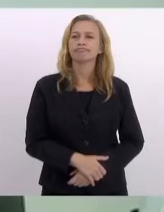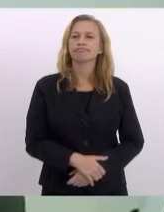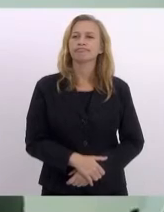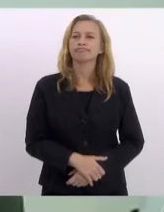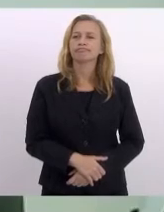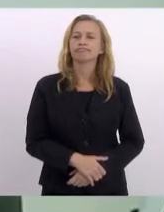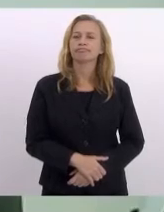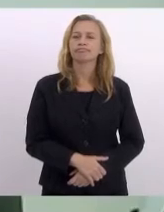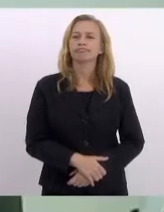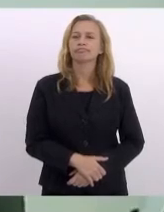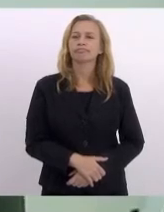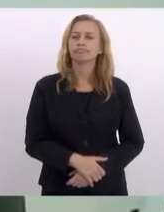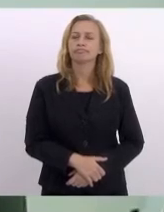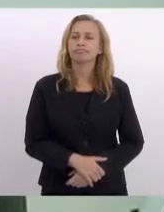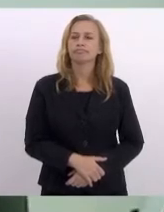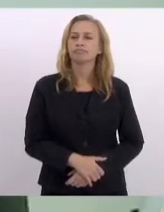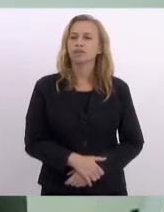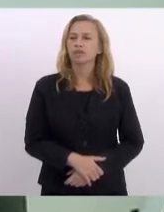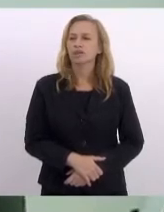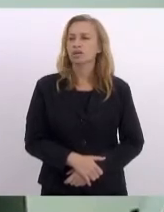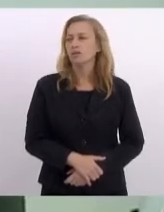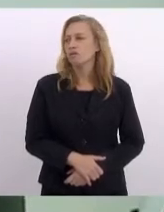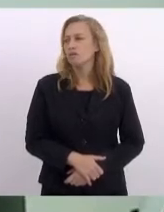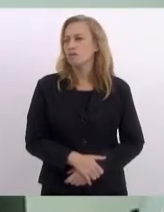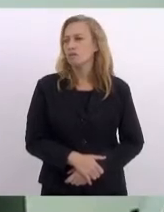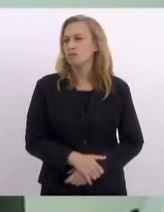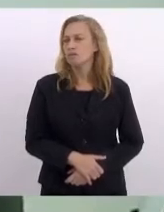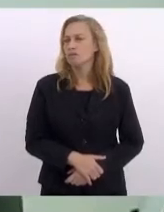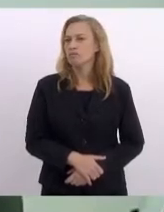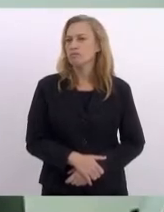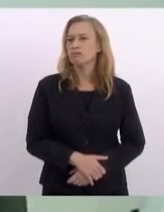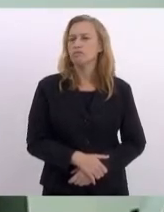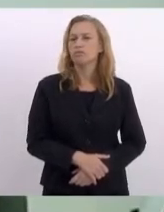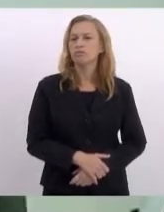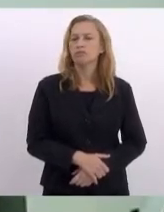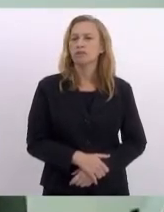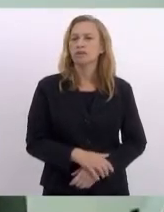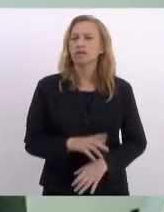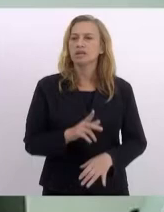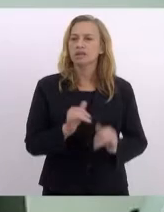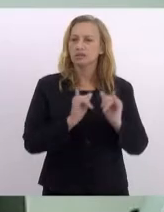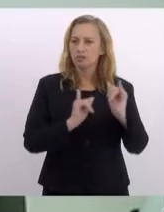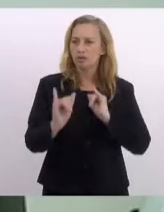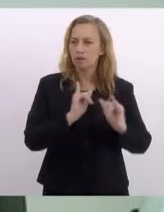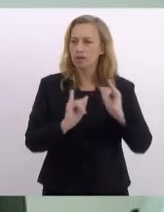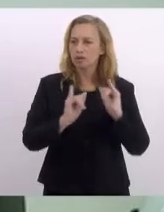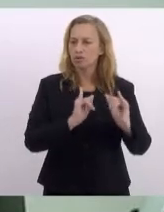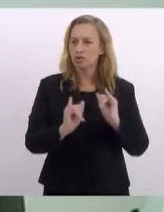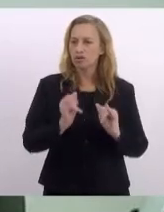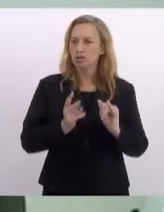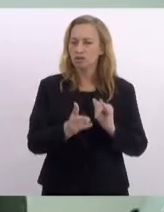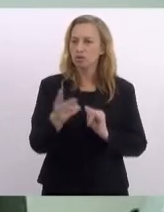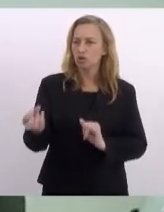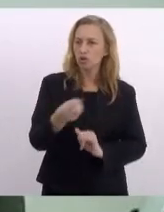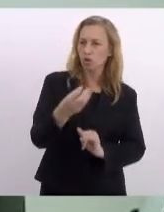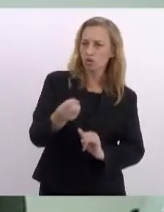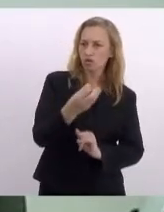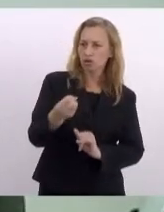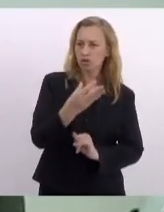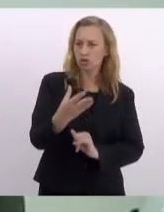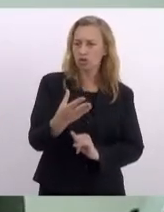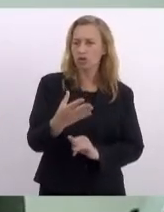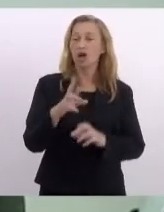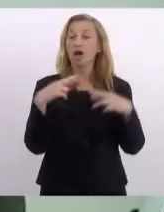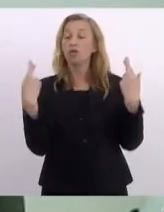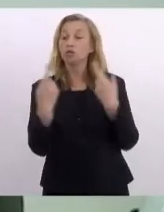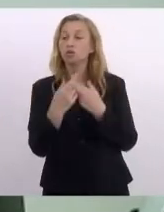os seus blogs, sempre atualizados, noticiam a reunião